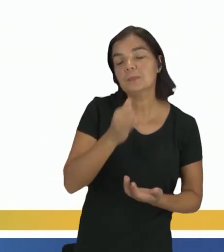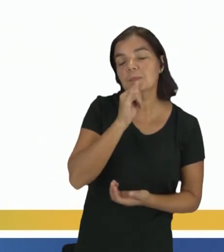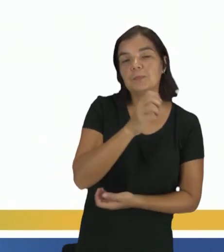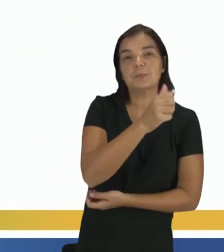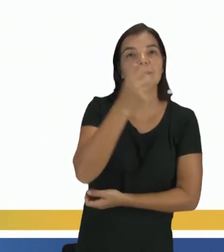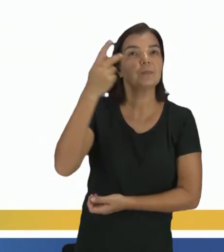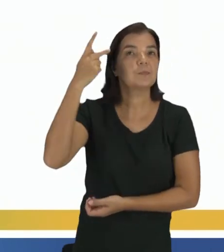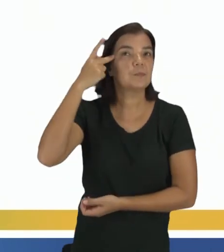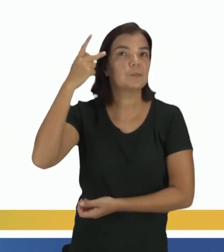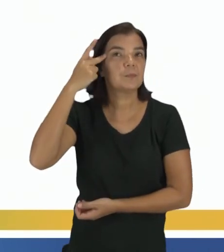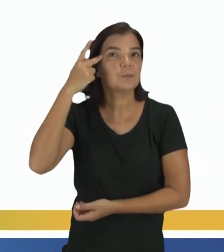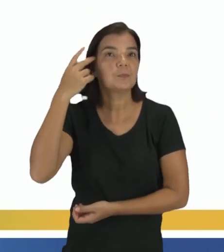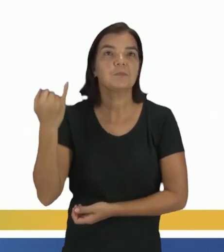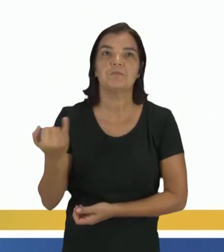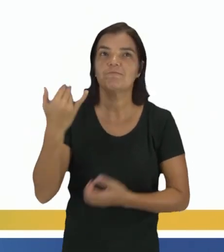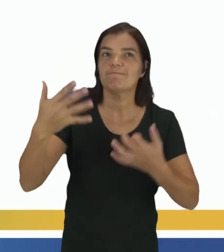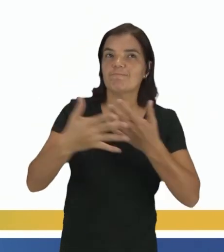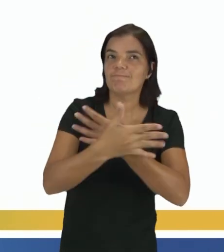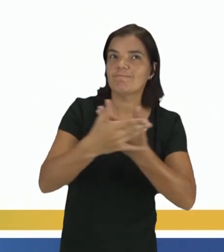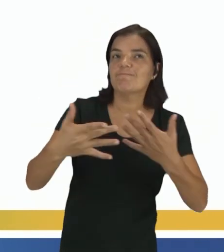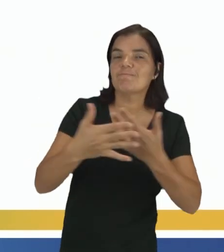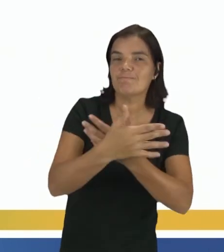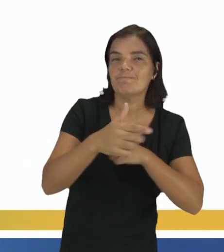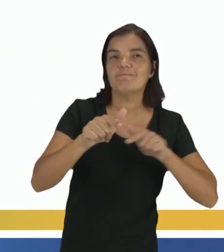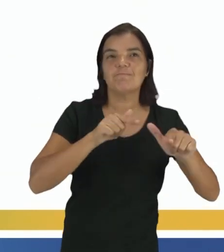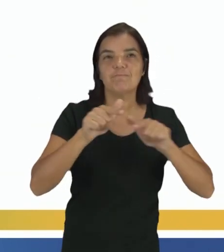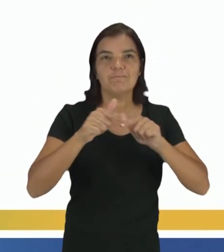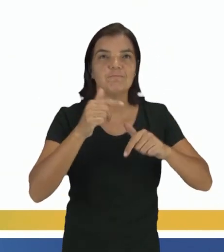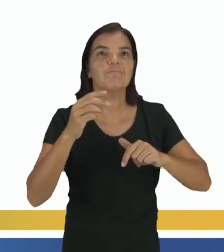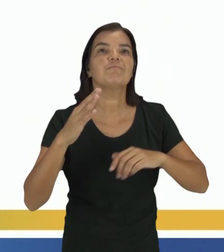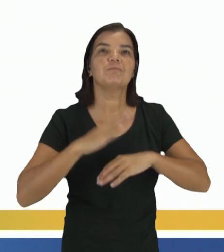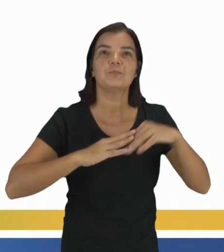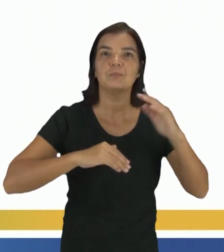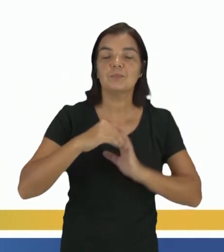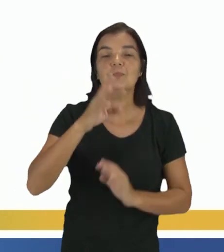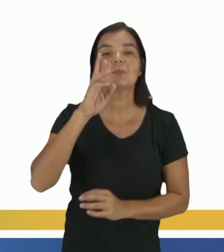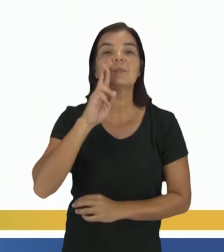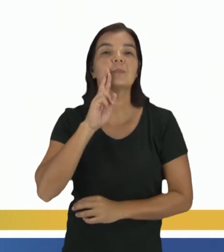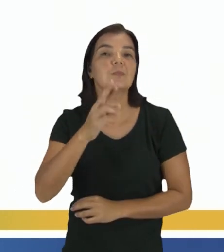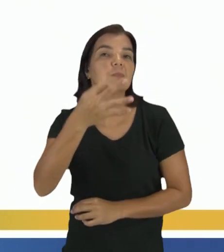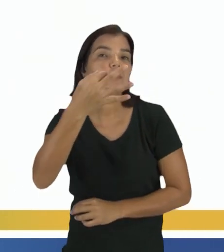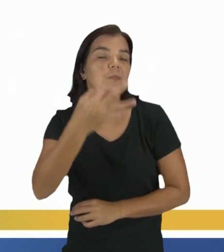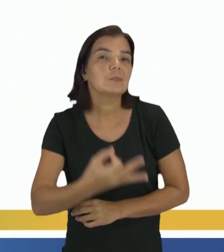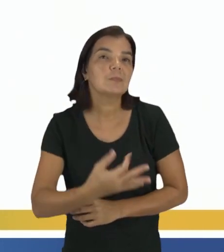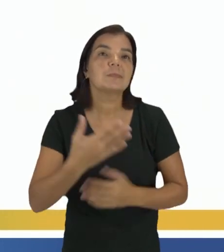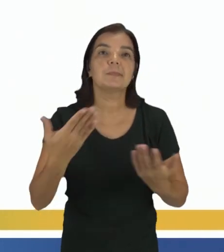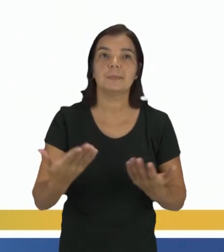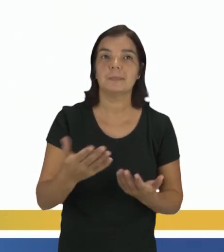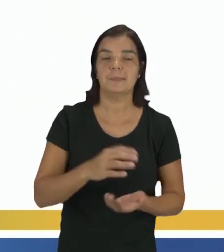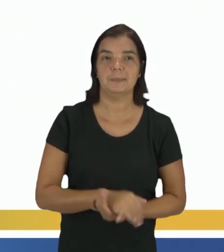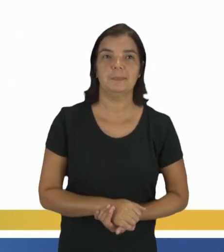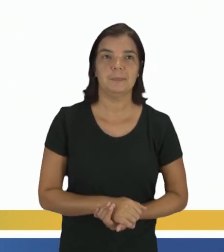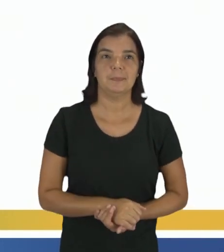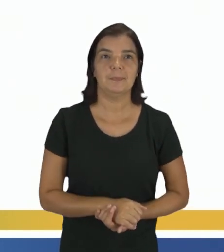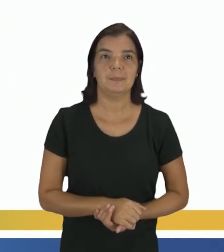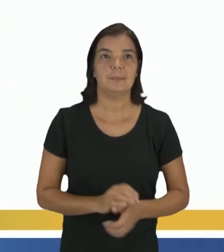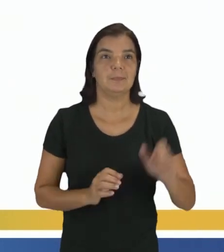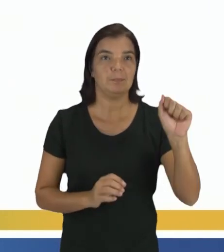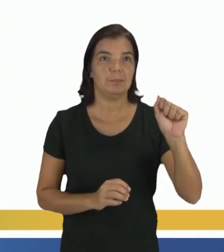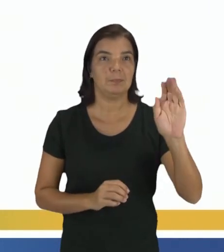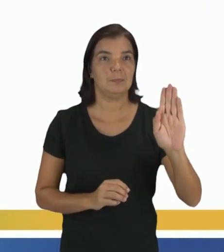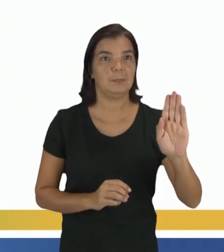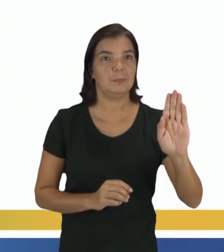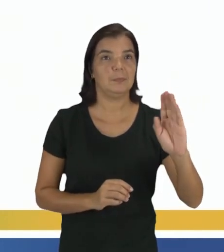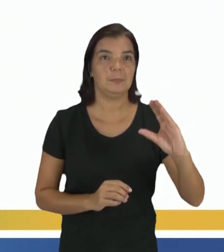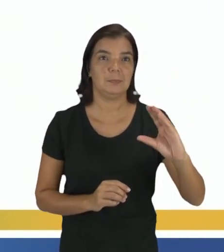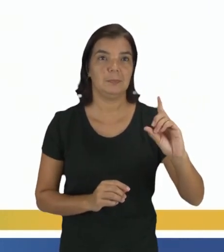como é o caso de São Paulo. Importante centro de serviços especializados. Está correto o que se afirma em letra A, B, C